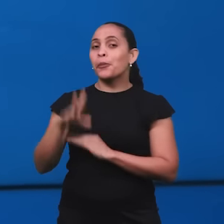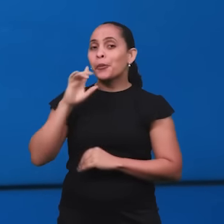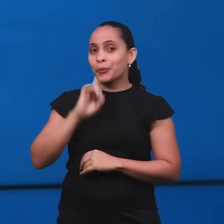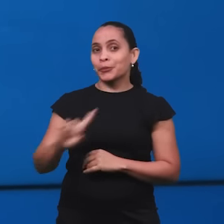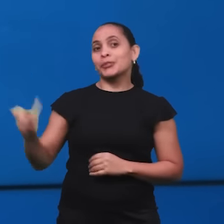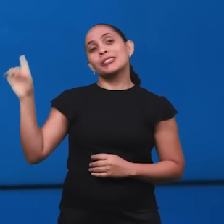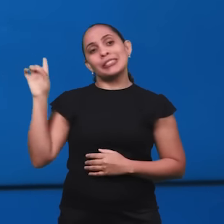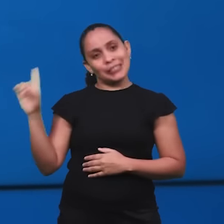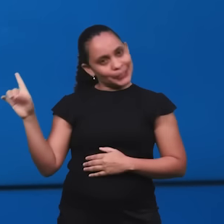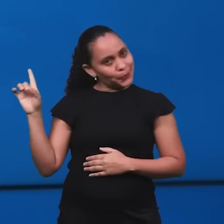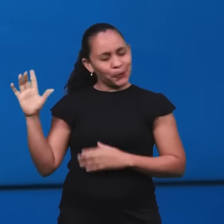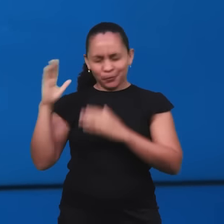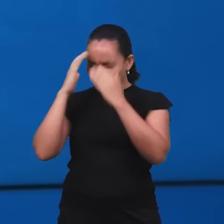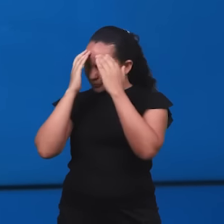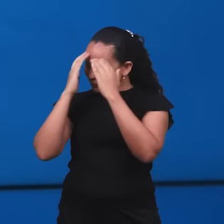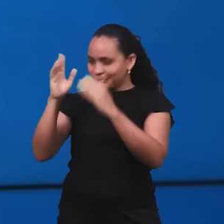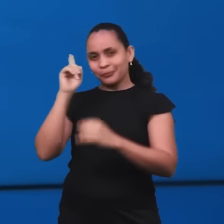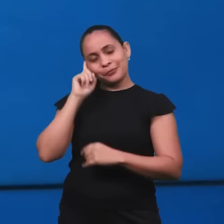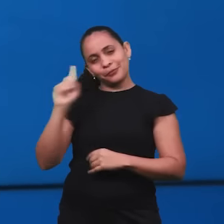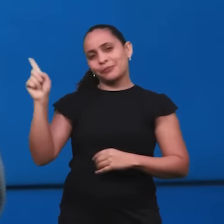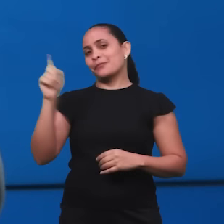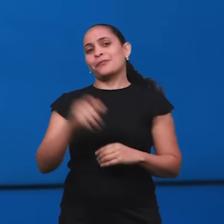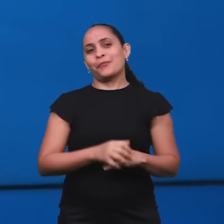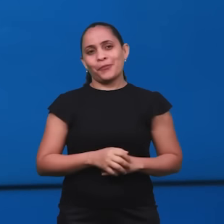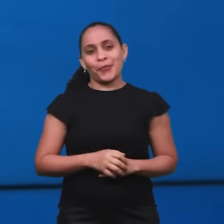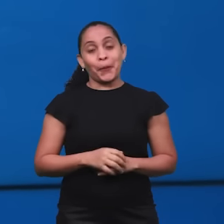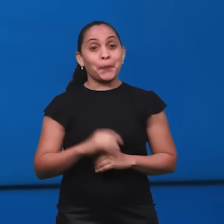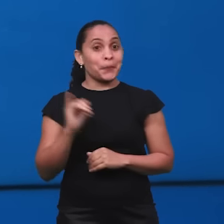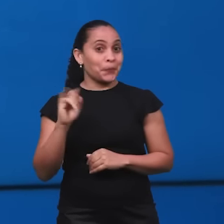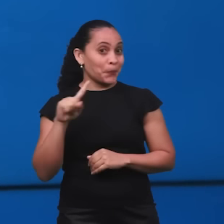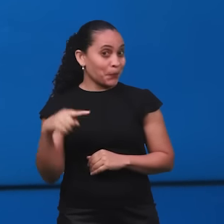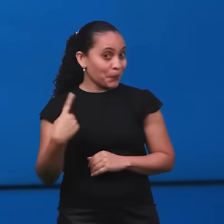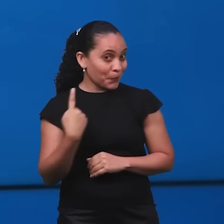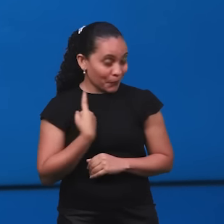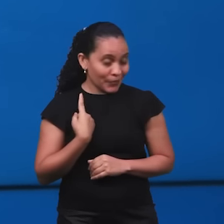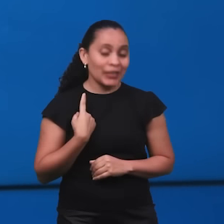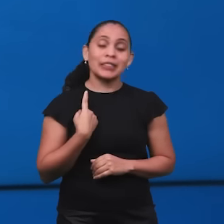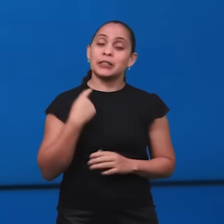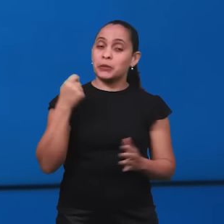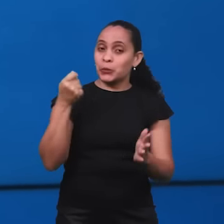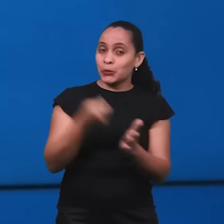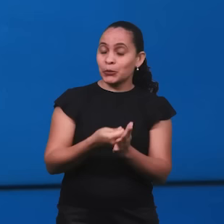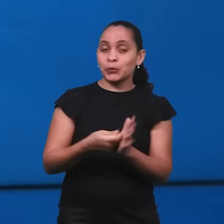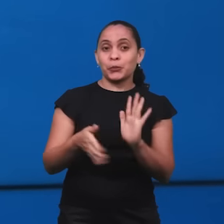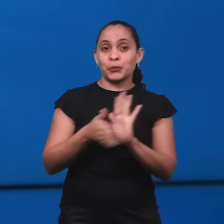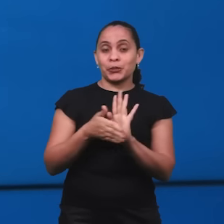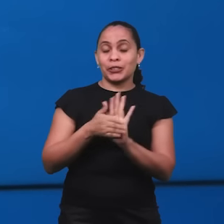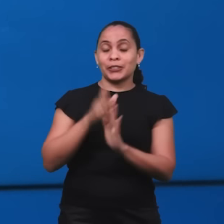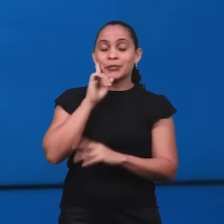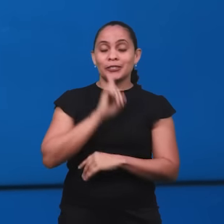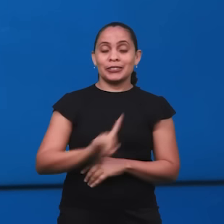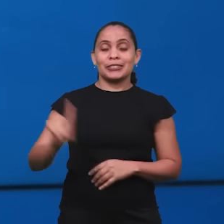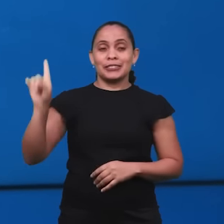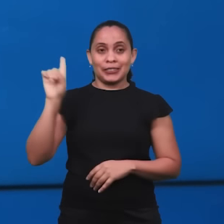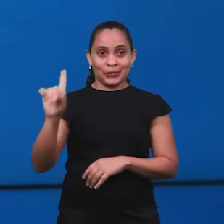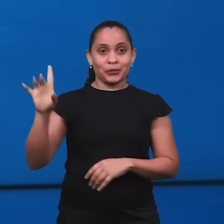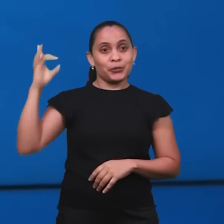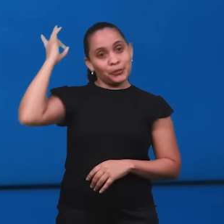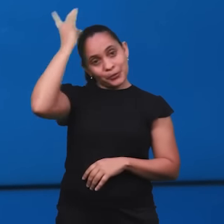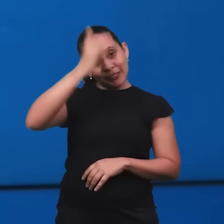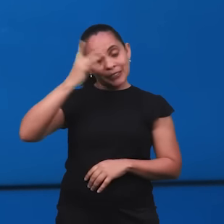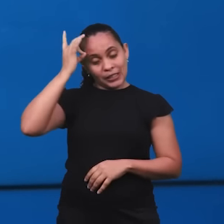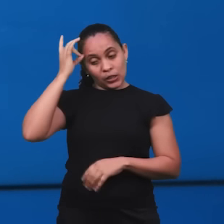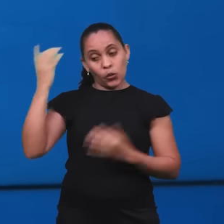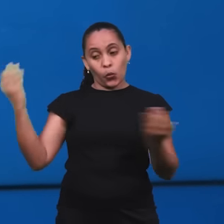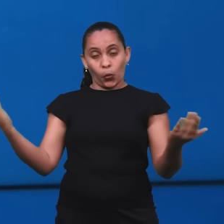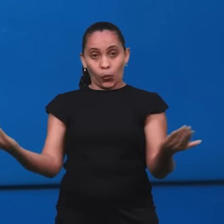Então isso é importante, essa colocação, porque para nós realizarmos, para nós executarmos a obra do Espírito Santo na igreja dos